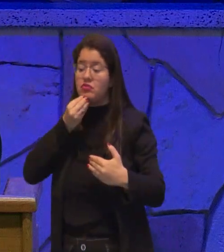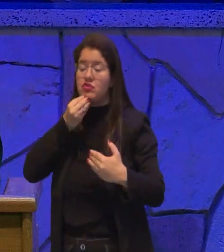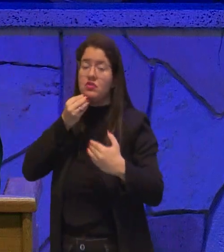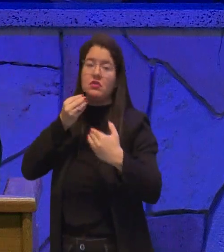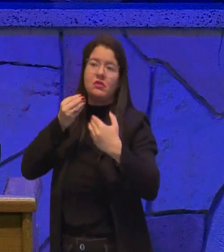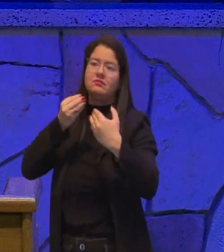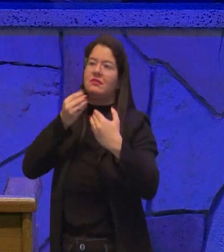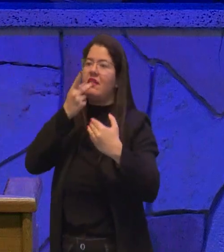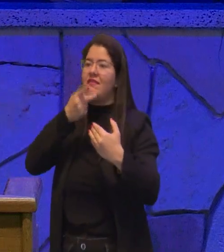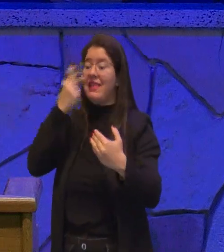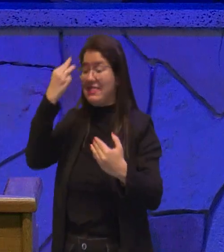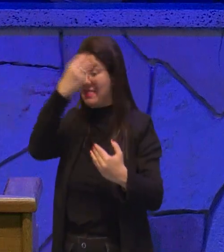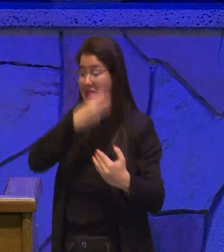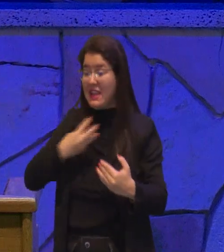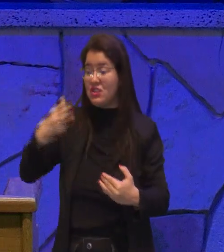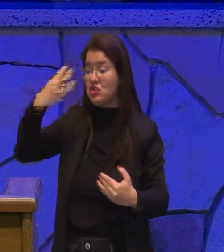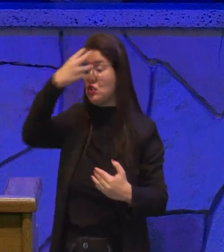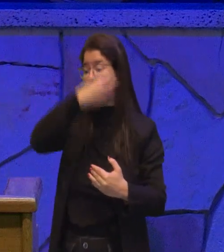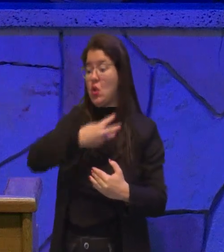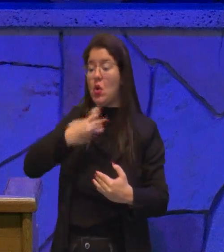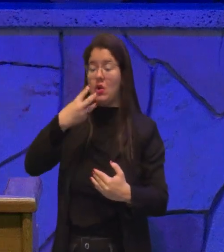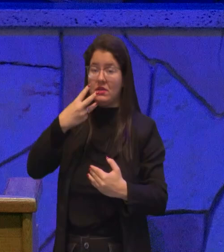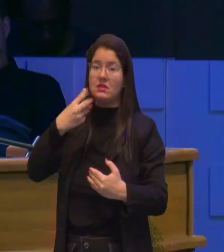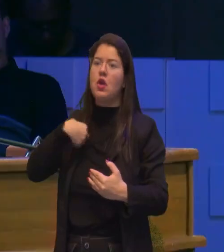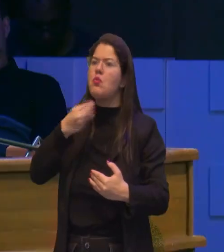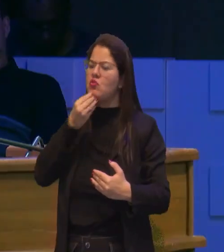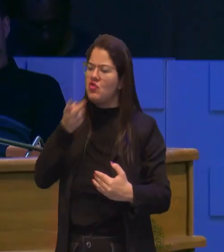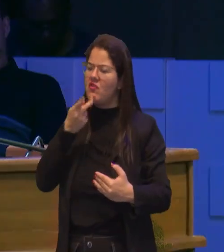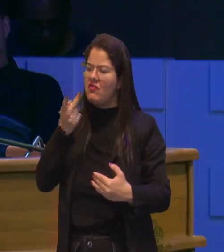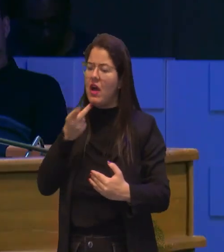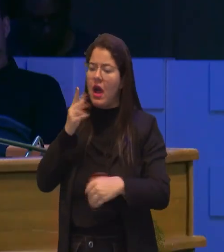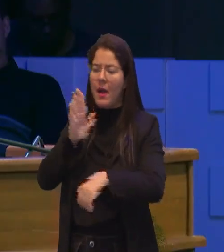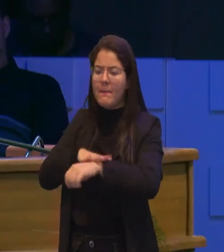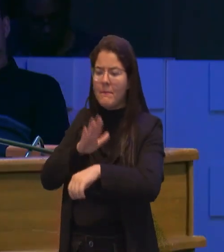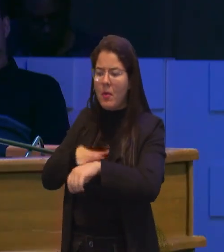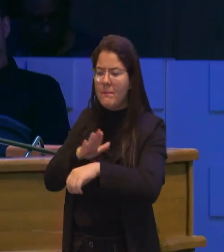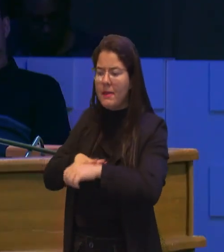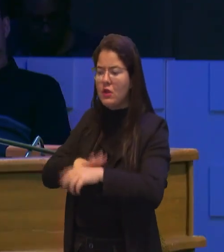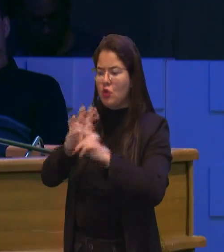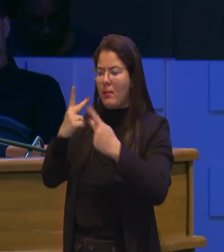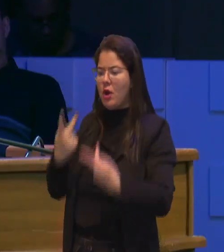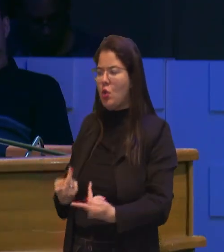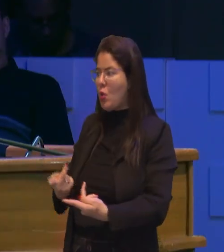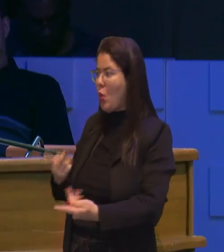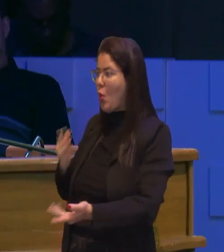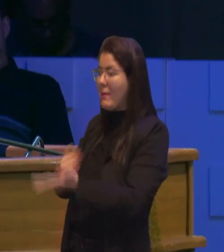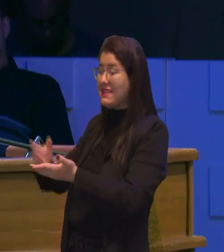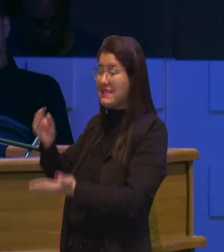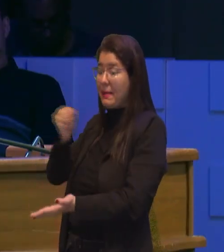gente ficaria 3 horas falando a respeito deste assunto. Quando o ser humano peca, Deus o expulsa da sua presença.